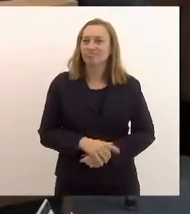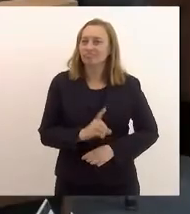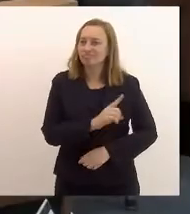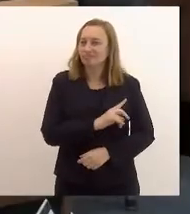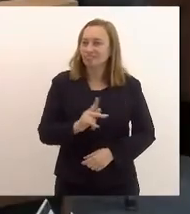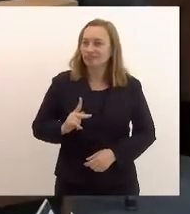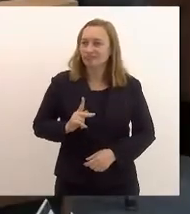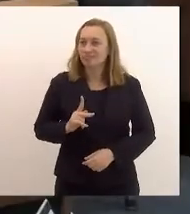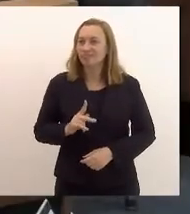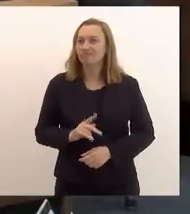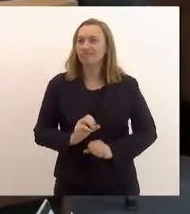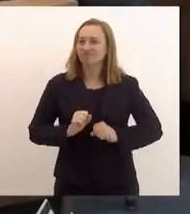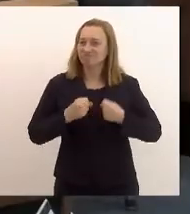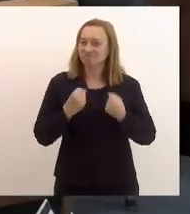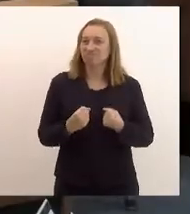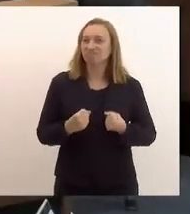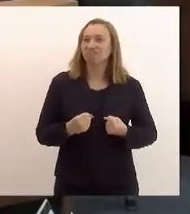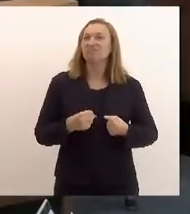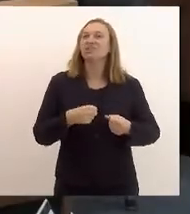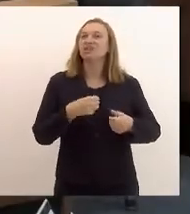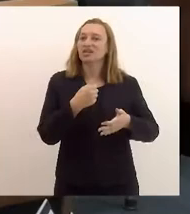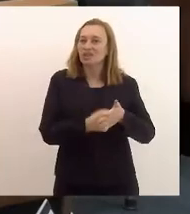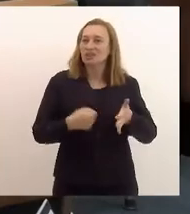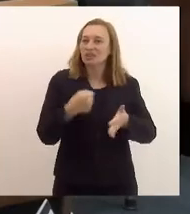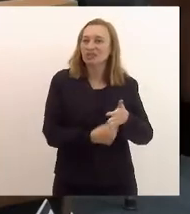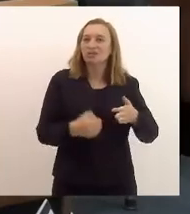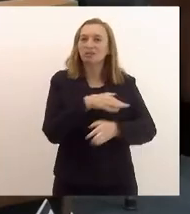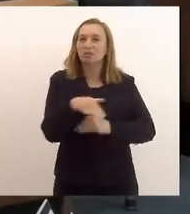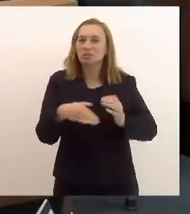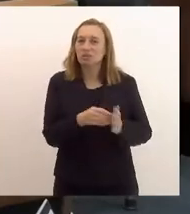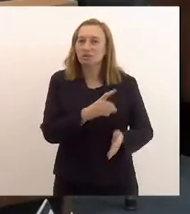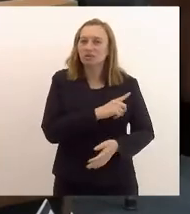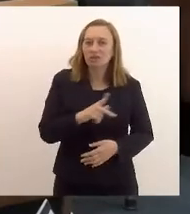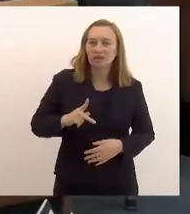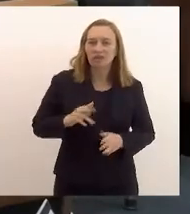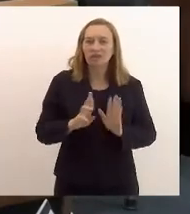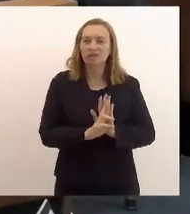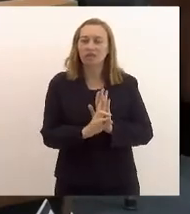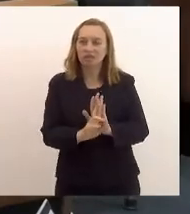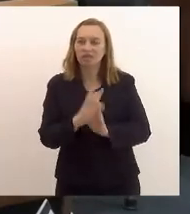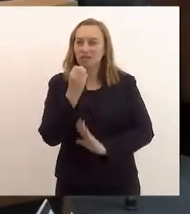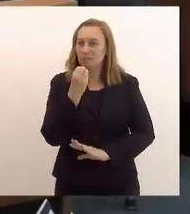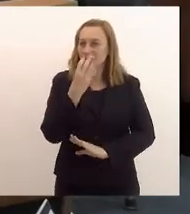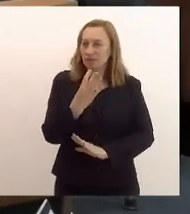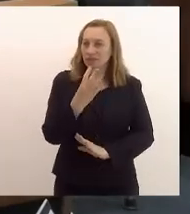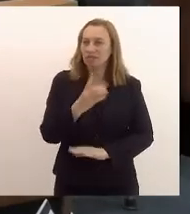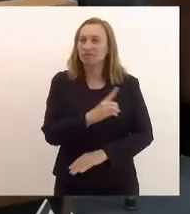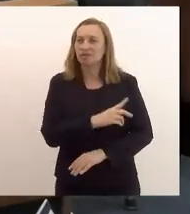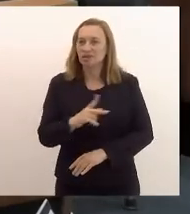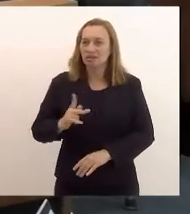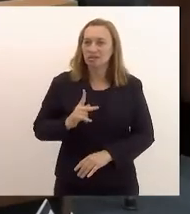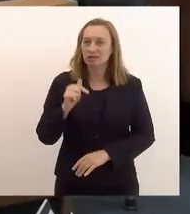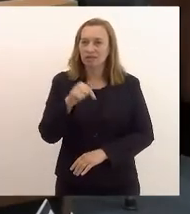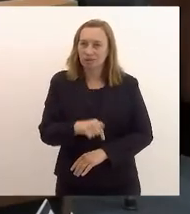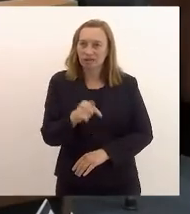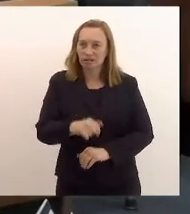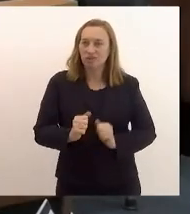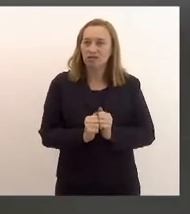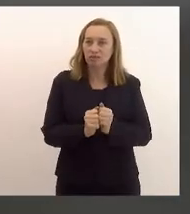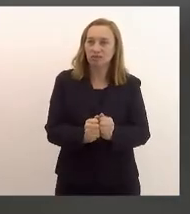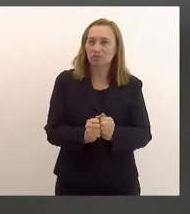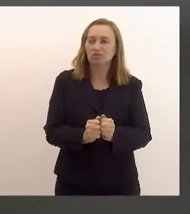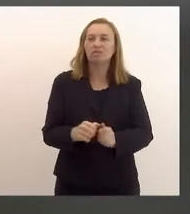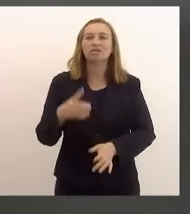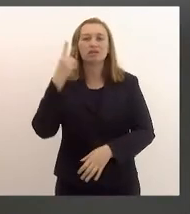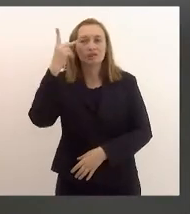defensora aguerrida que luta por todos os Defensores que representa muito bem a defensoria aqui junto